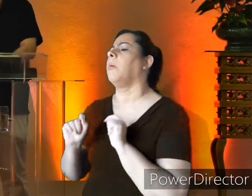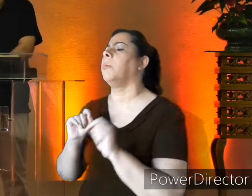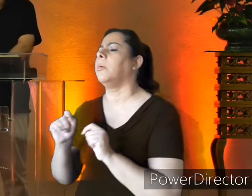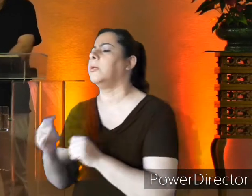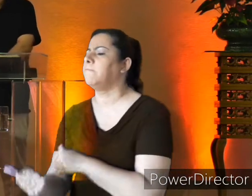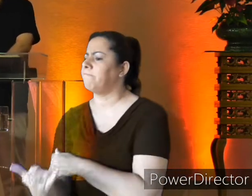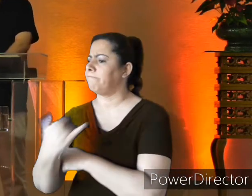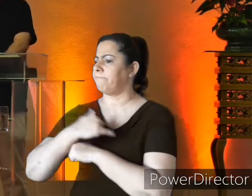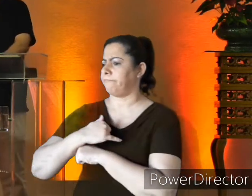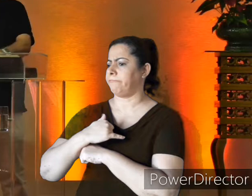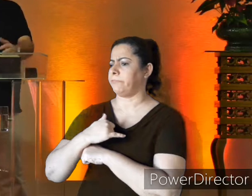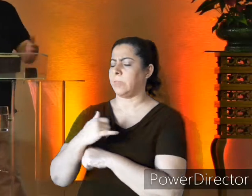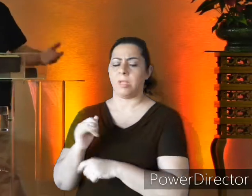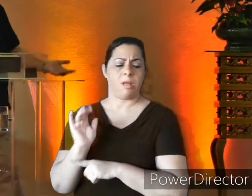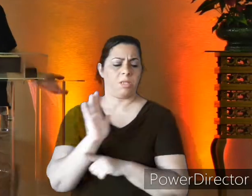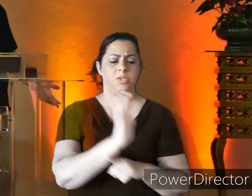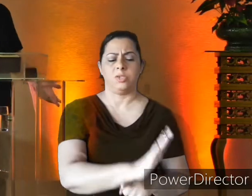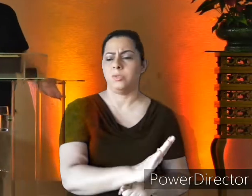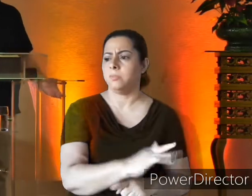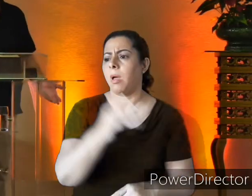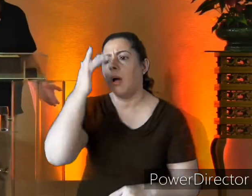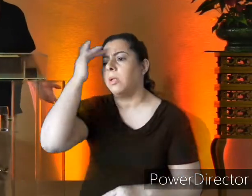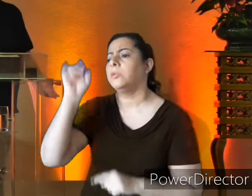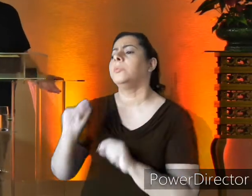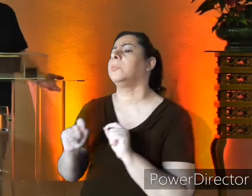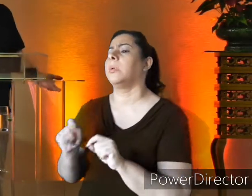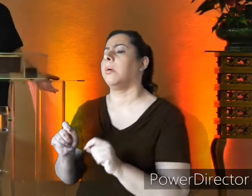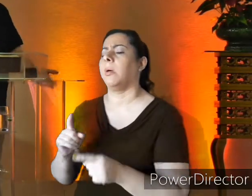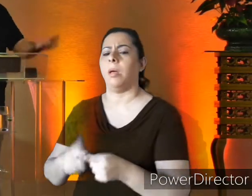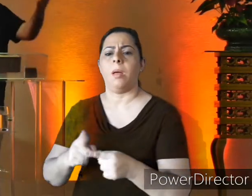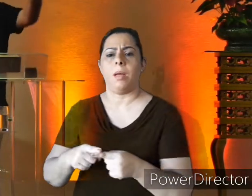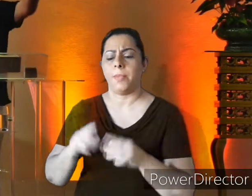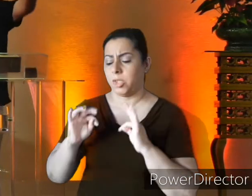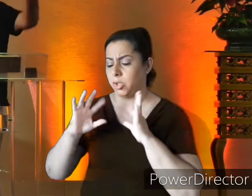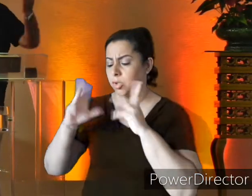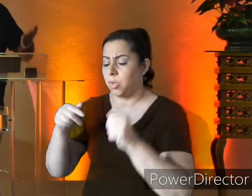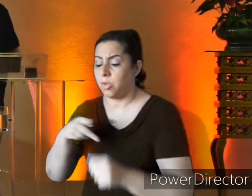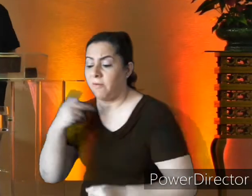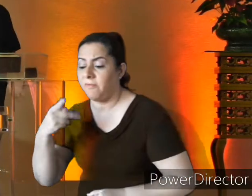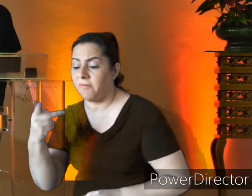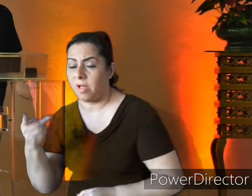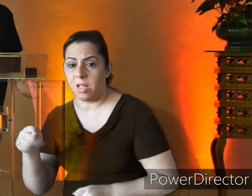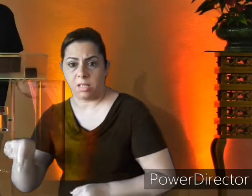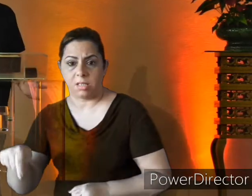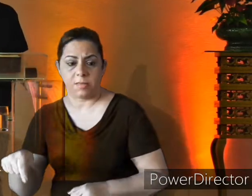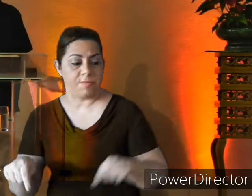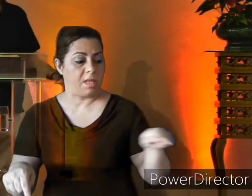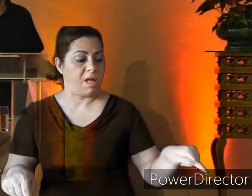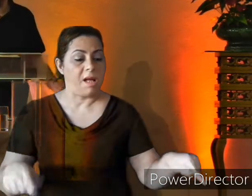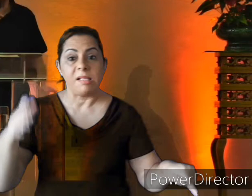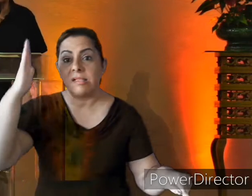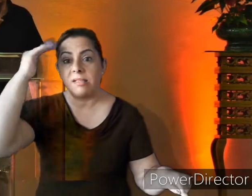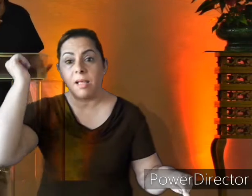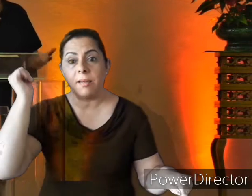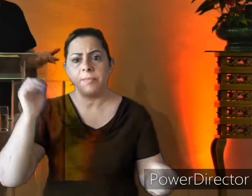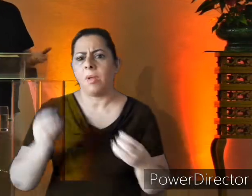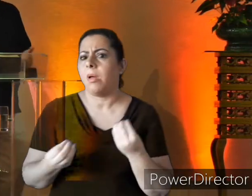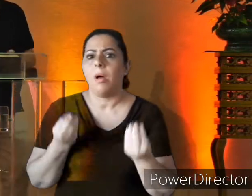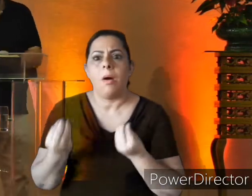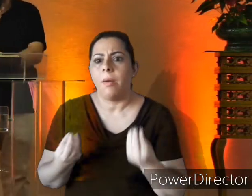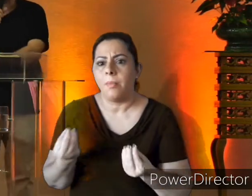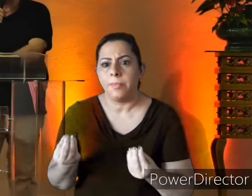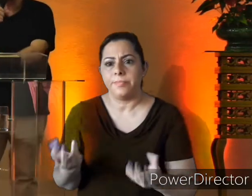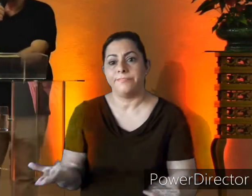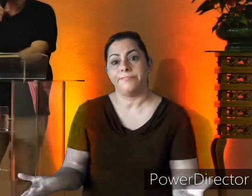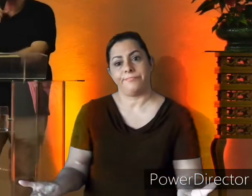do rei de Israel? Porque tudo que nós falamos aqui, o rei lá fica sabendo. Aí um dos seus homens